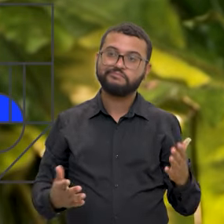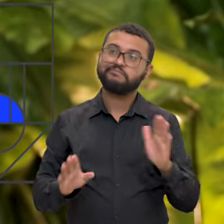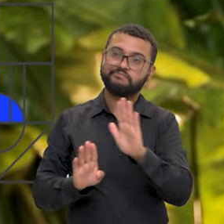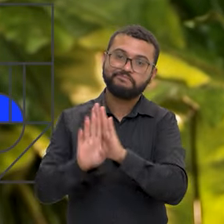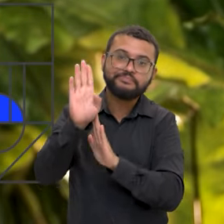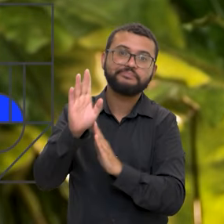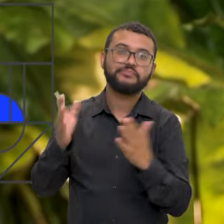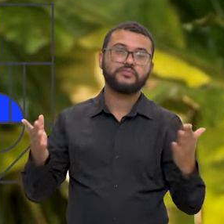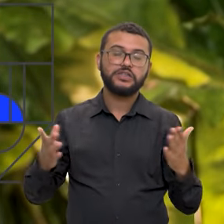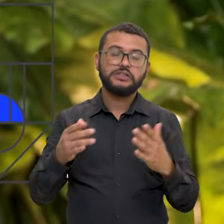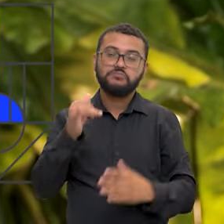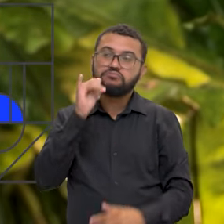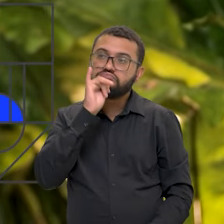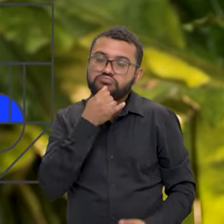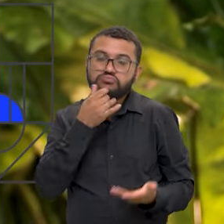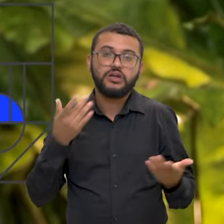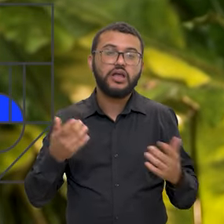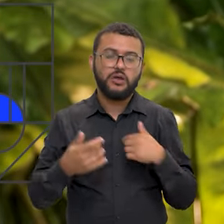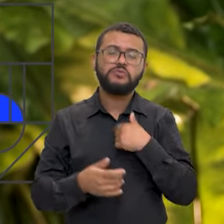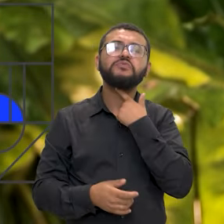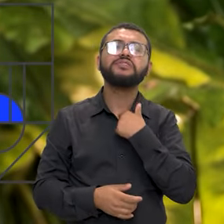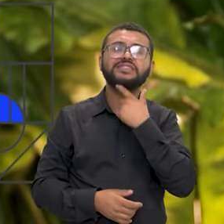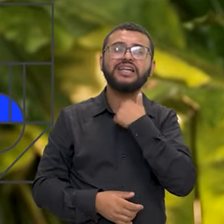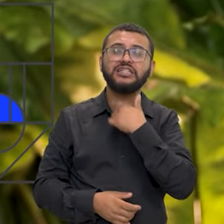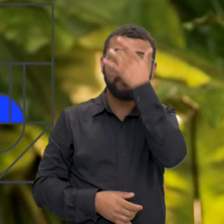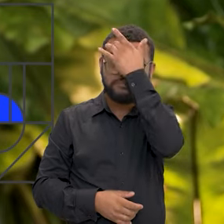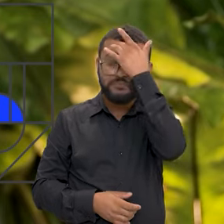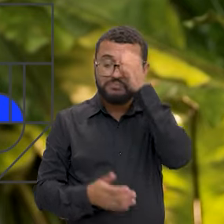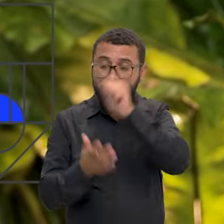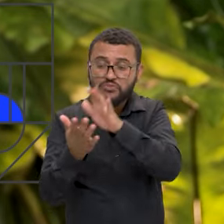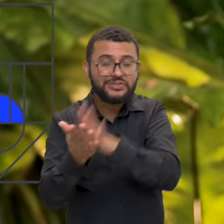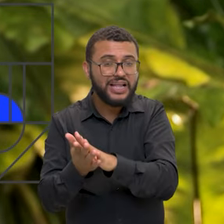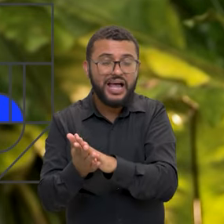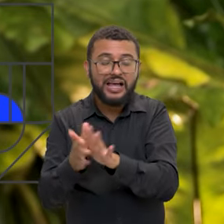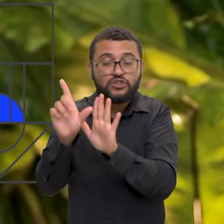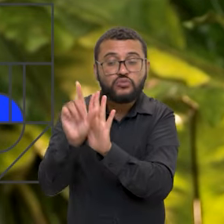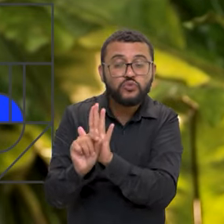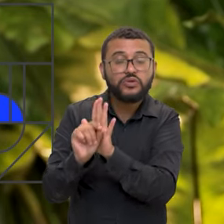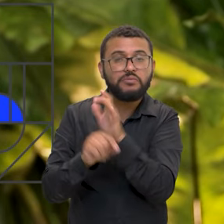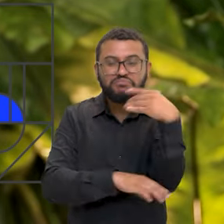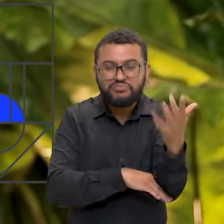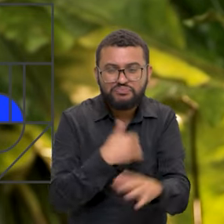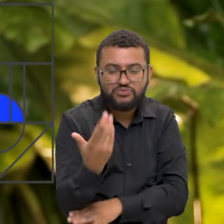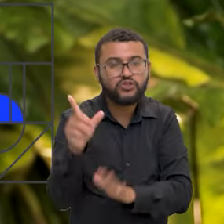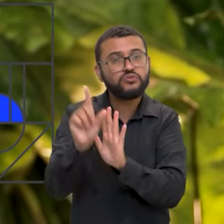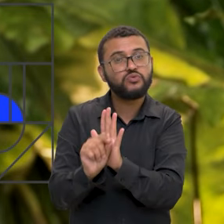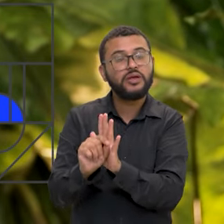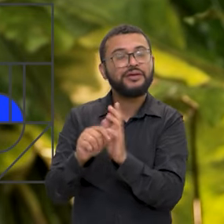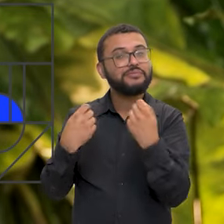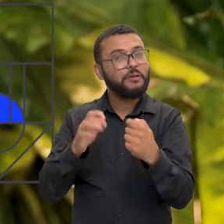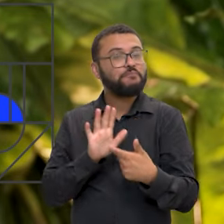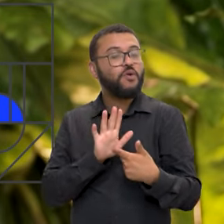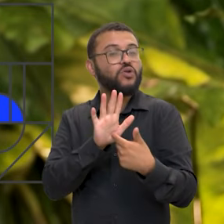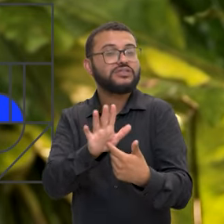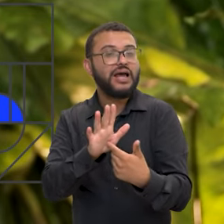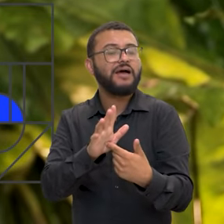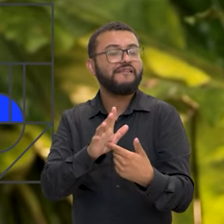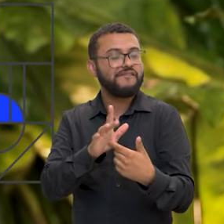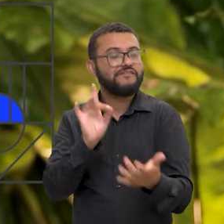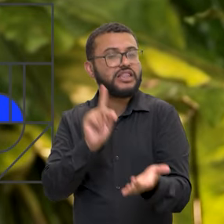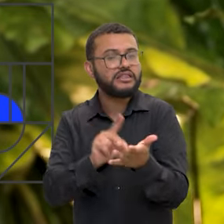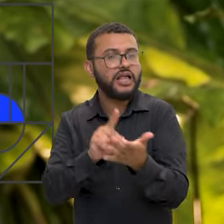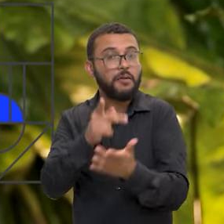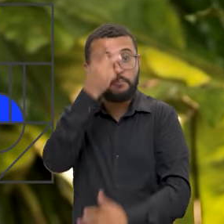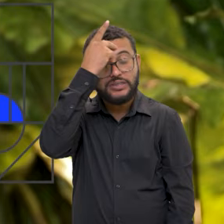representaria que de fato a população está mais consciente. Mas a realidade não é uma